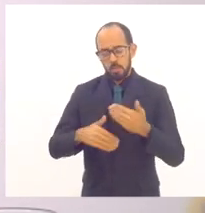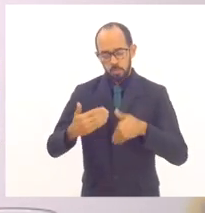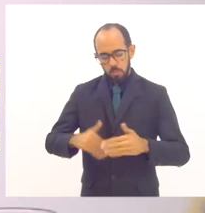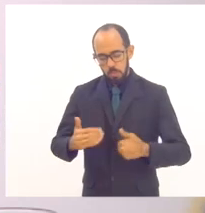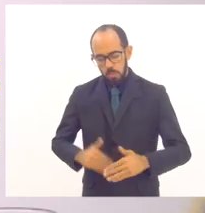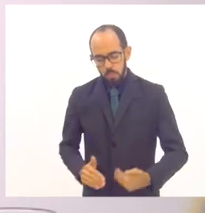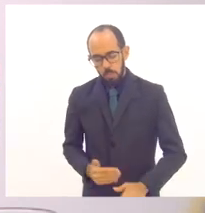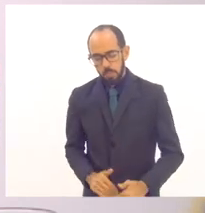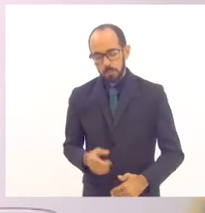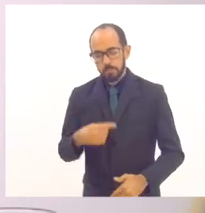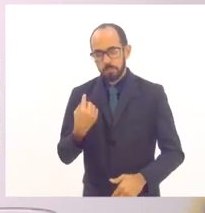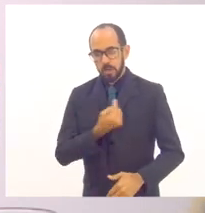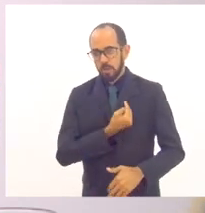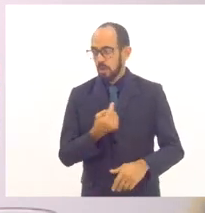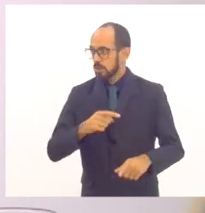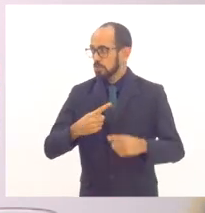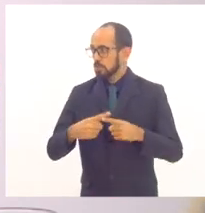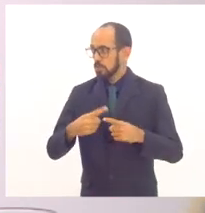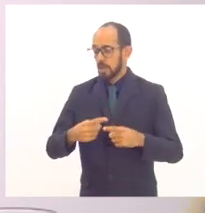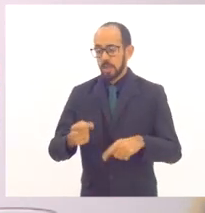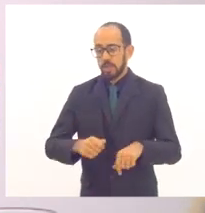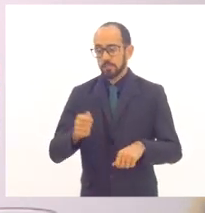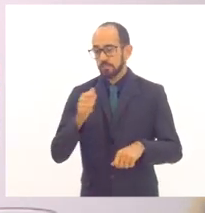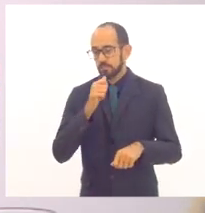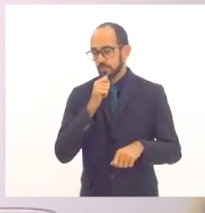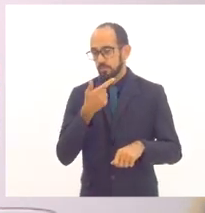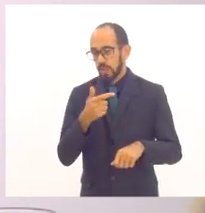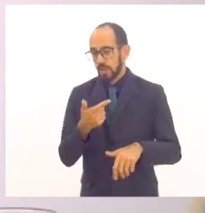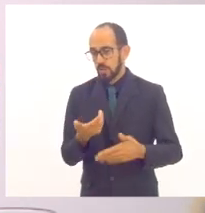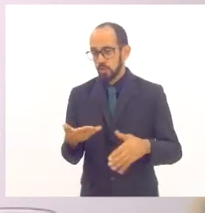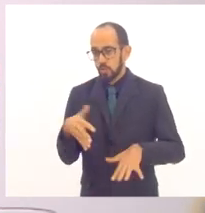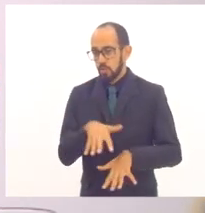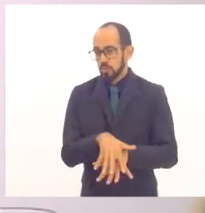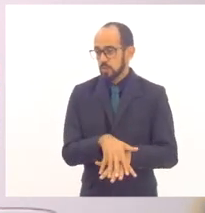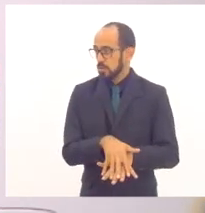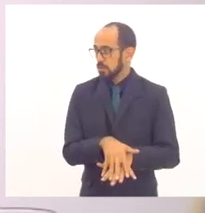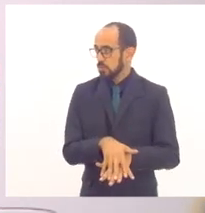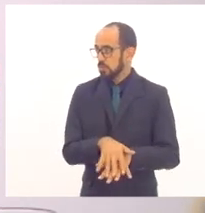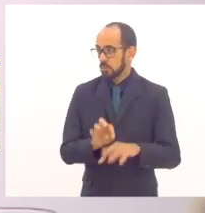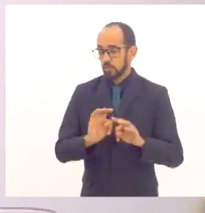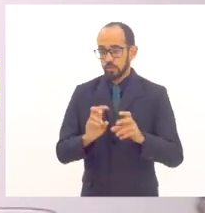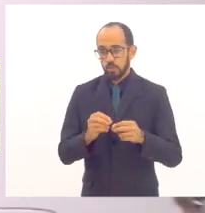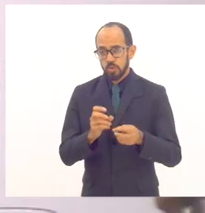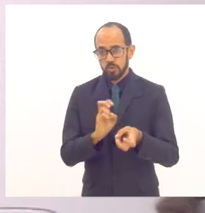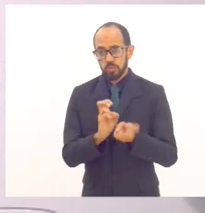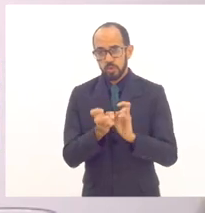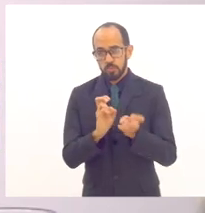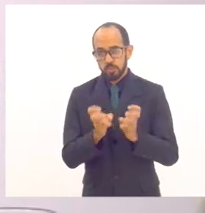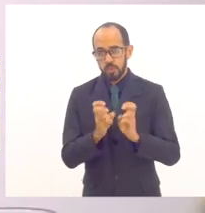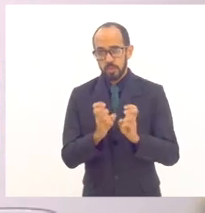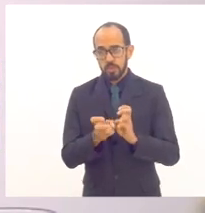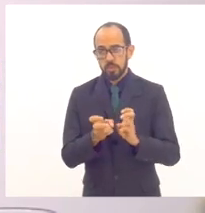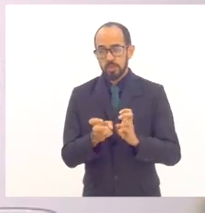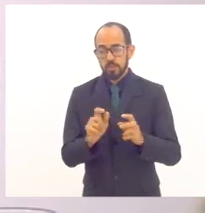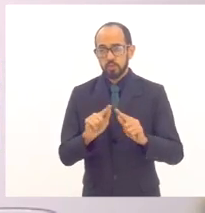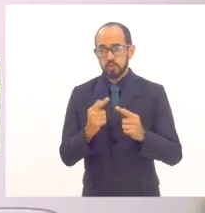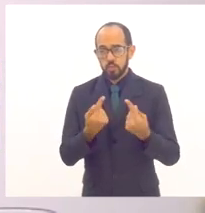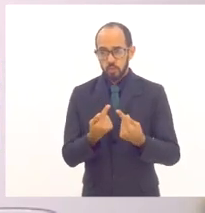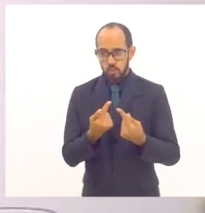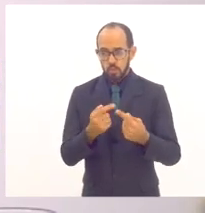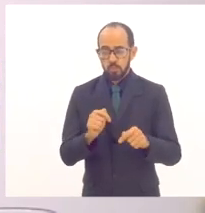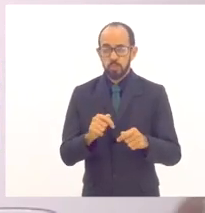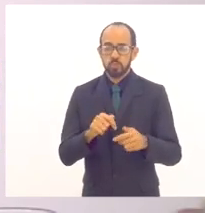para a gente, porque ele não está inclusivo com todos os capoeiristas e capoeiras, e grupos,